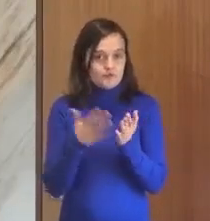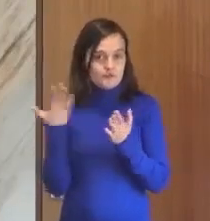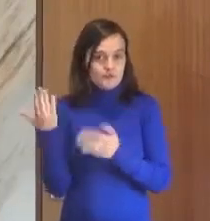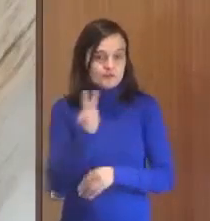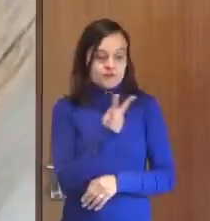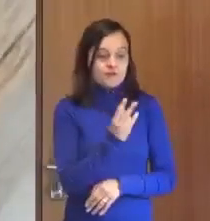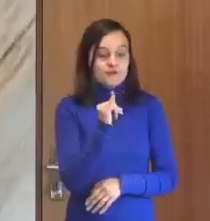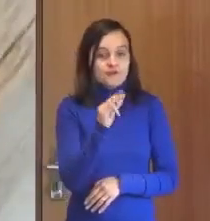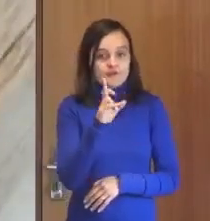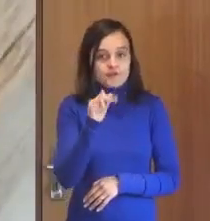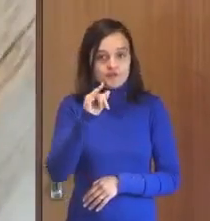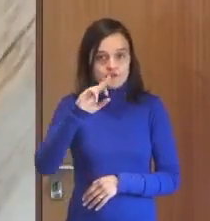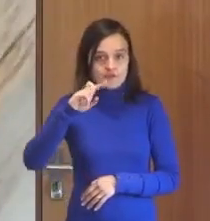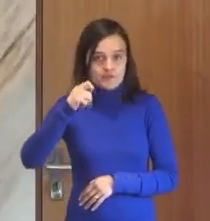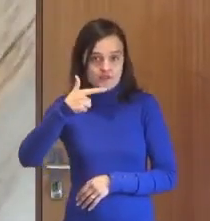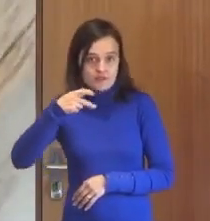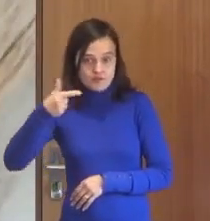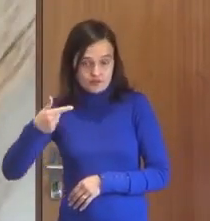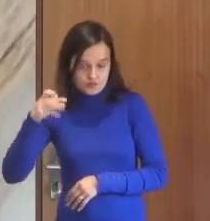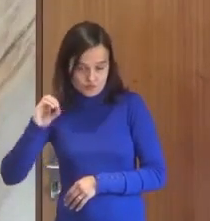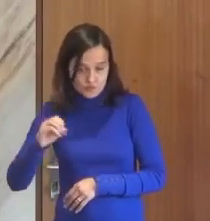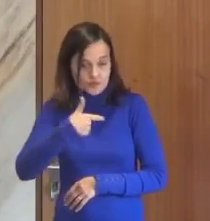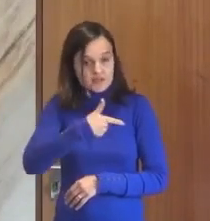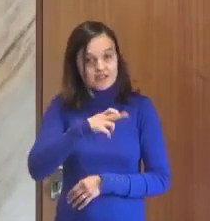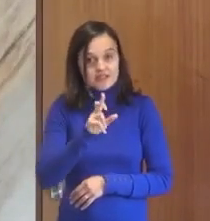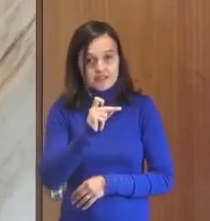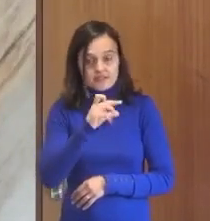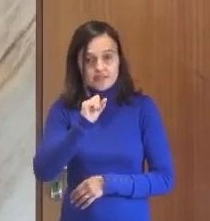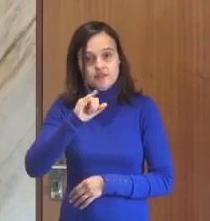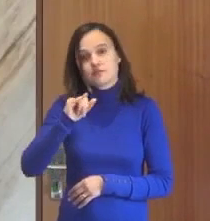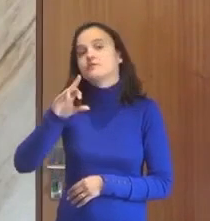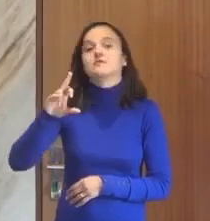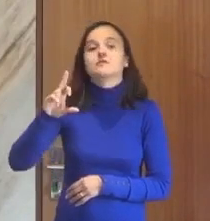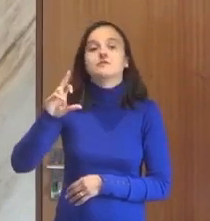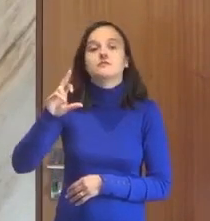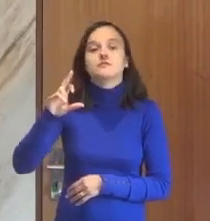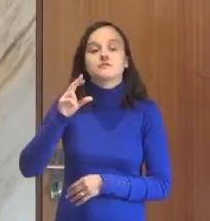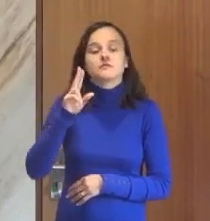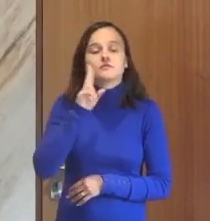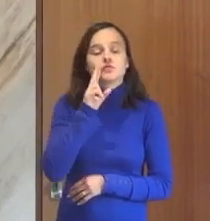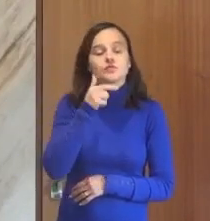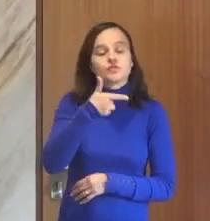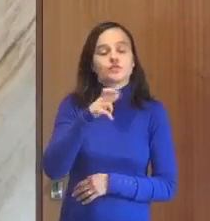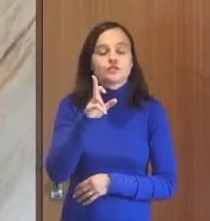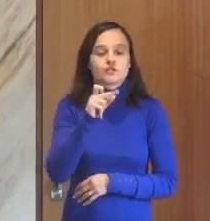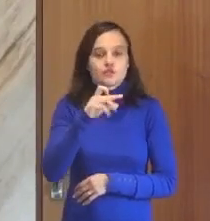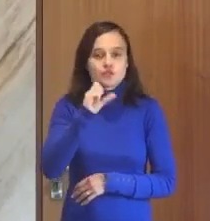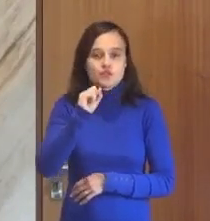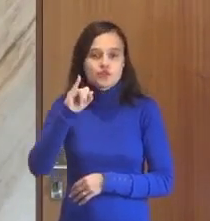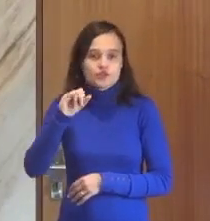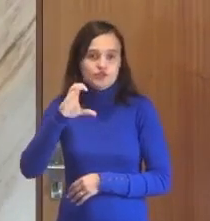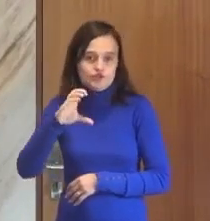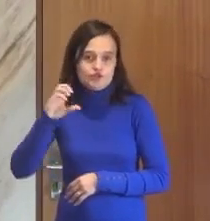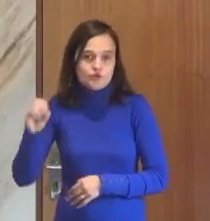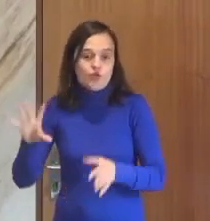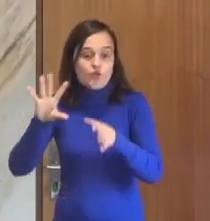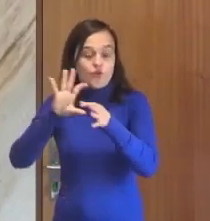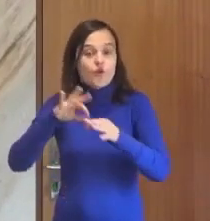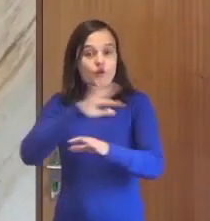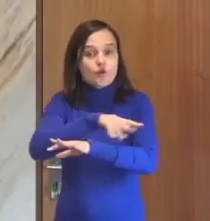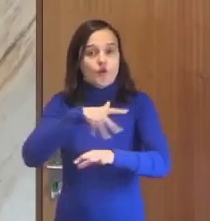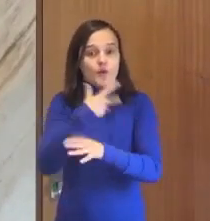Brás Garcia Mascarenhas, que será o poema heróico mais importante sobre a